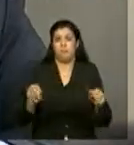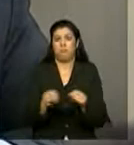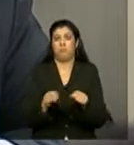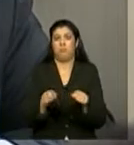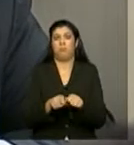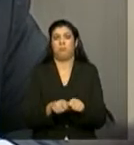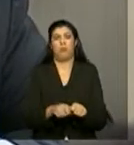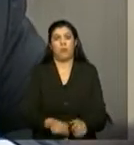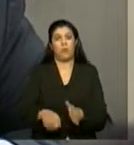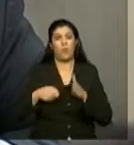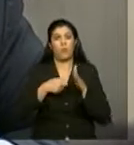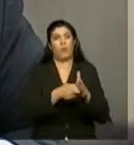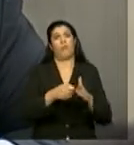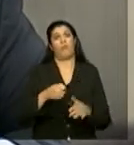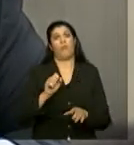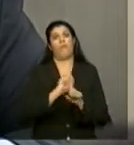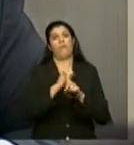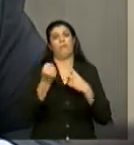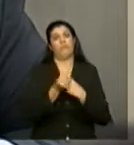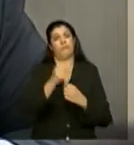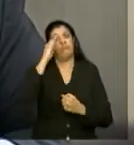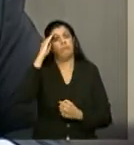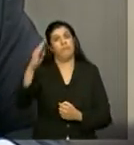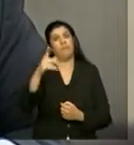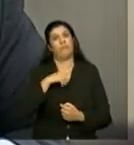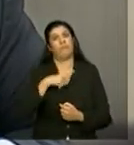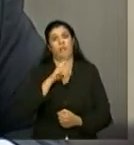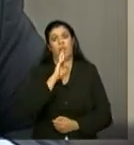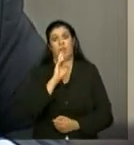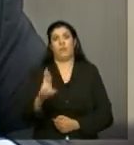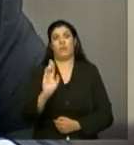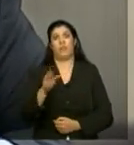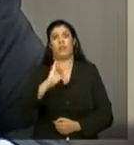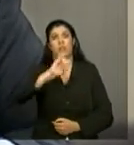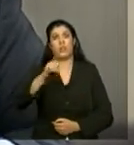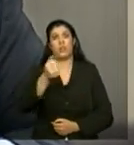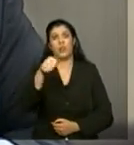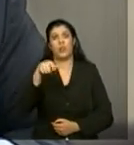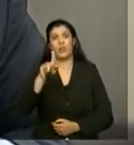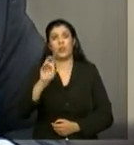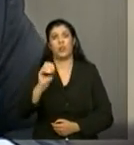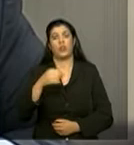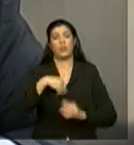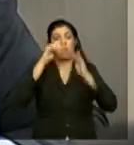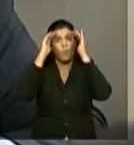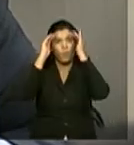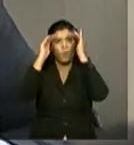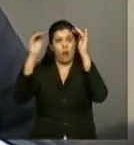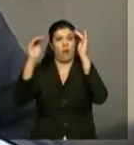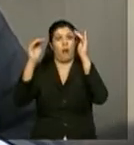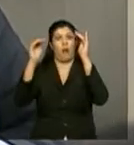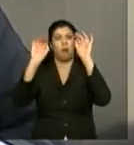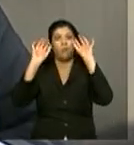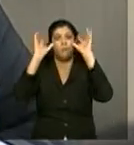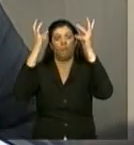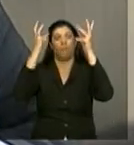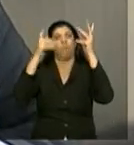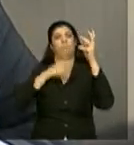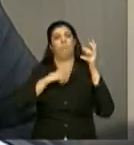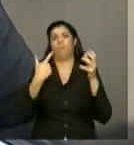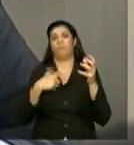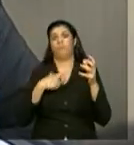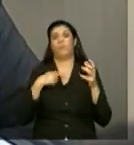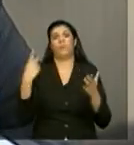golpistas de nossa sociedade devolvendo a jango as honras de chefe de estado que ele não teve no momento